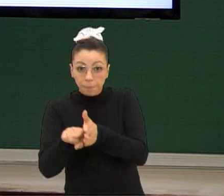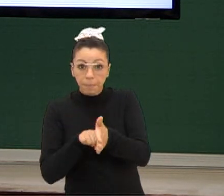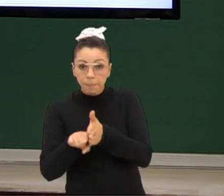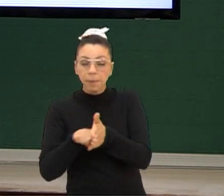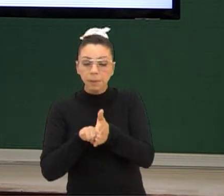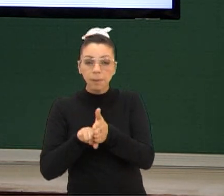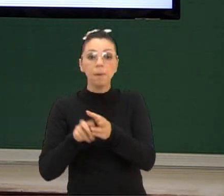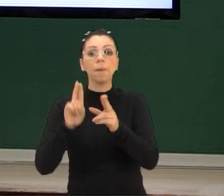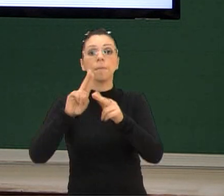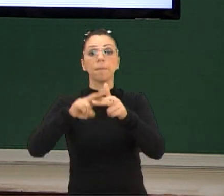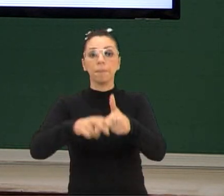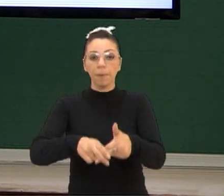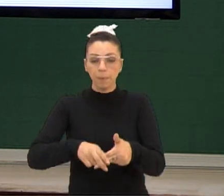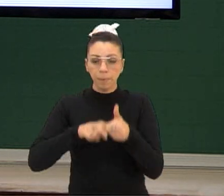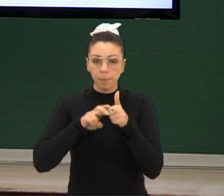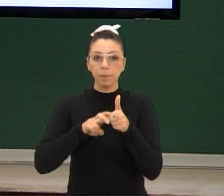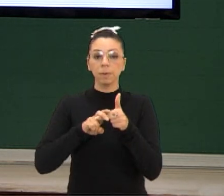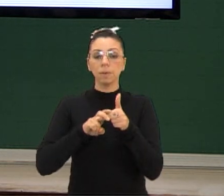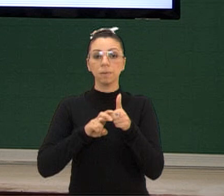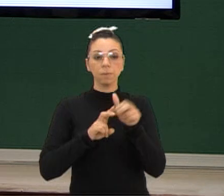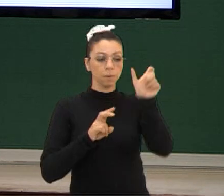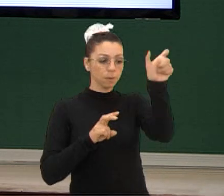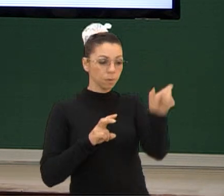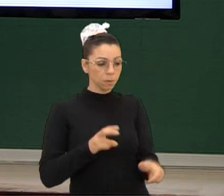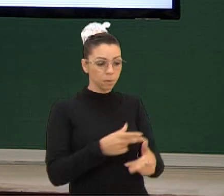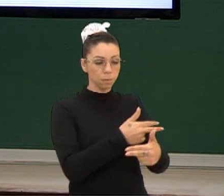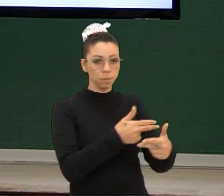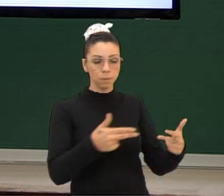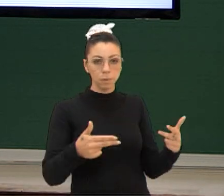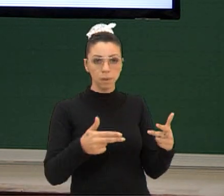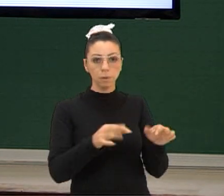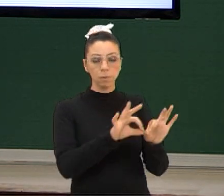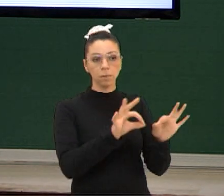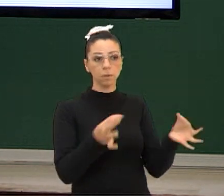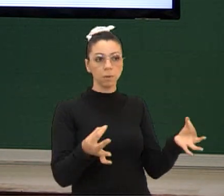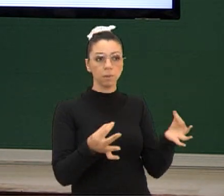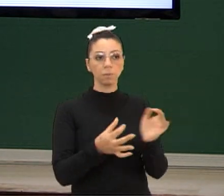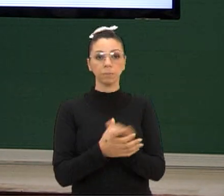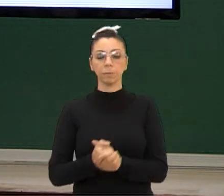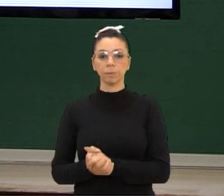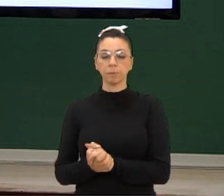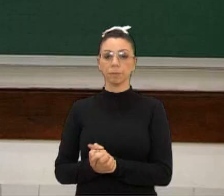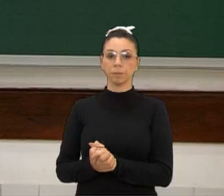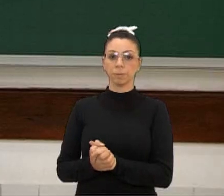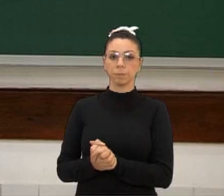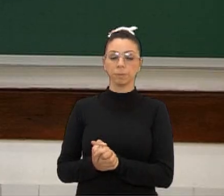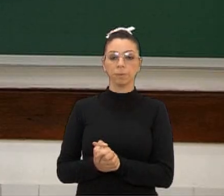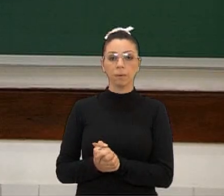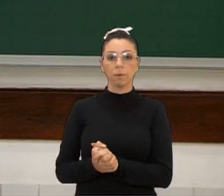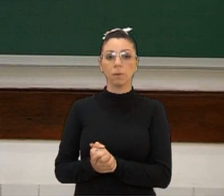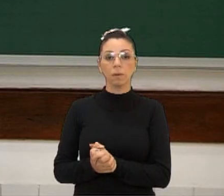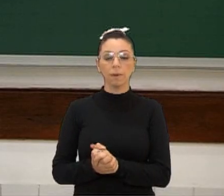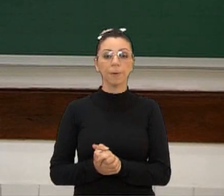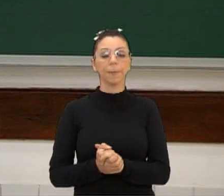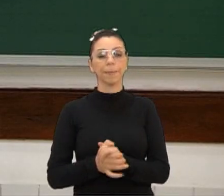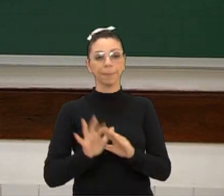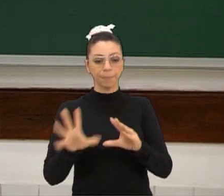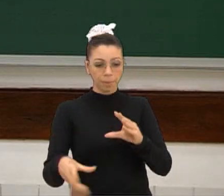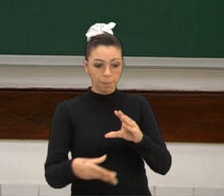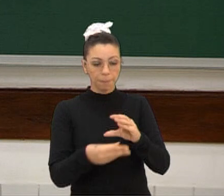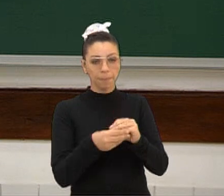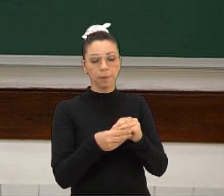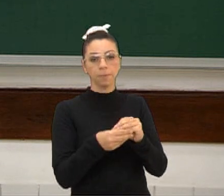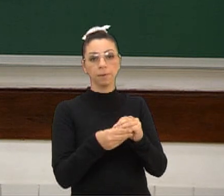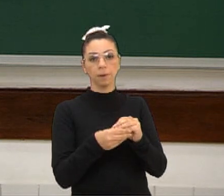isso, de novo, um sujeito simples e também um predicado o quê? Predicado verbal. Por quê? Ele assume